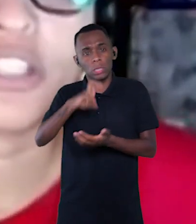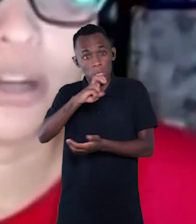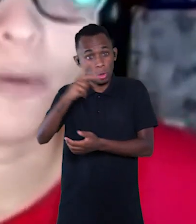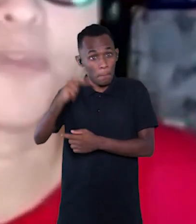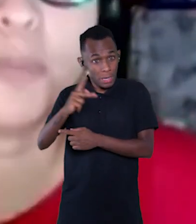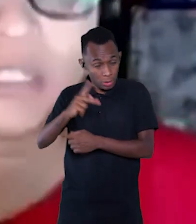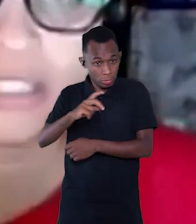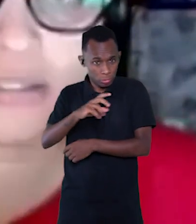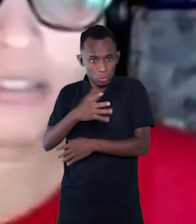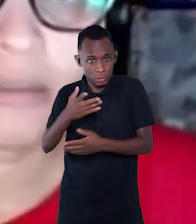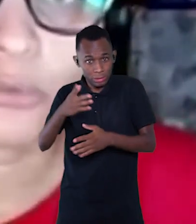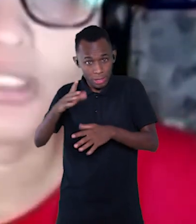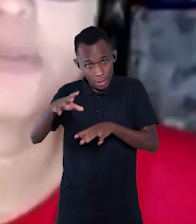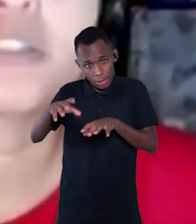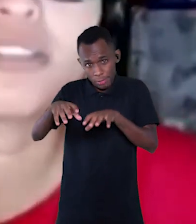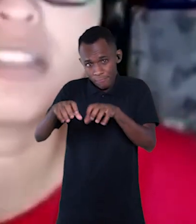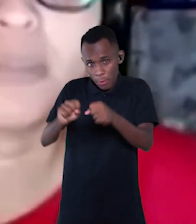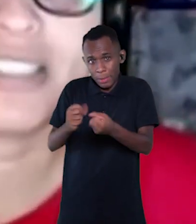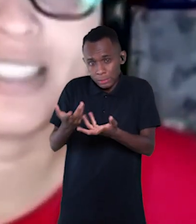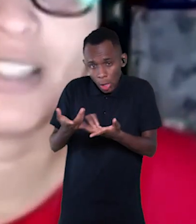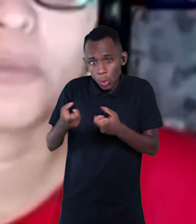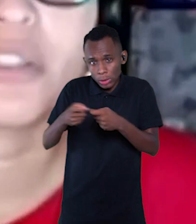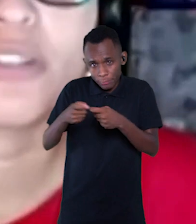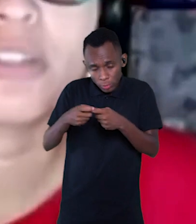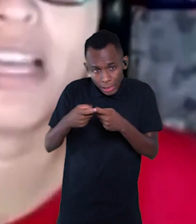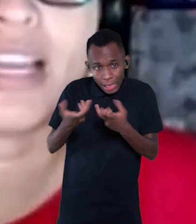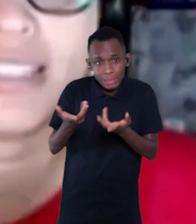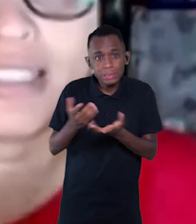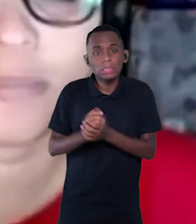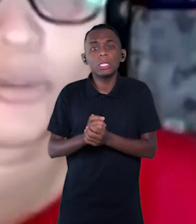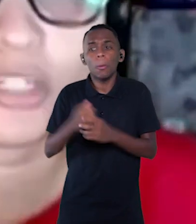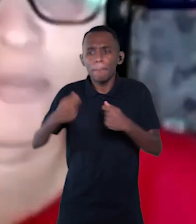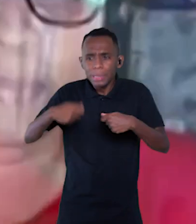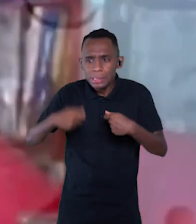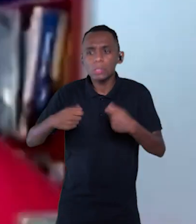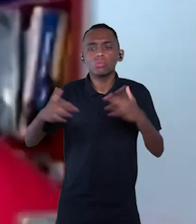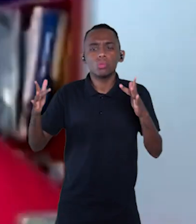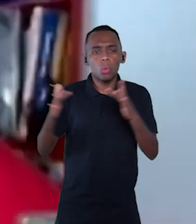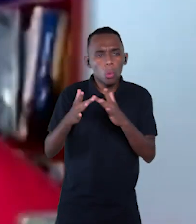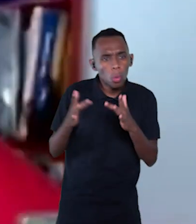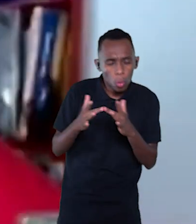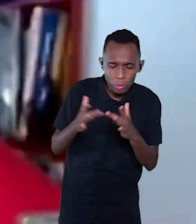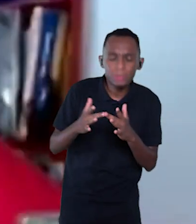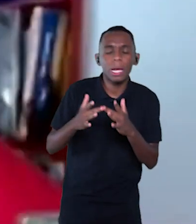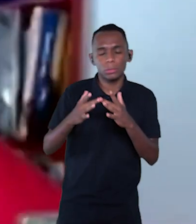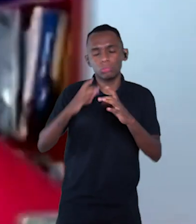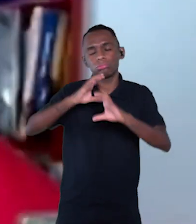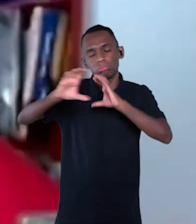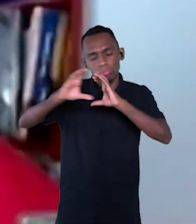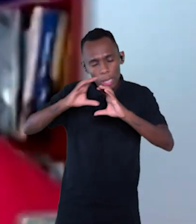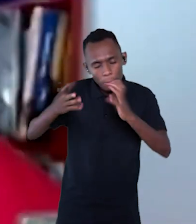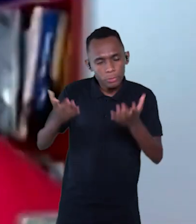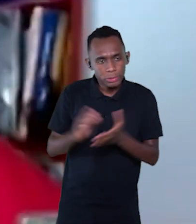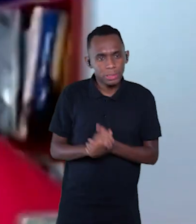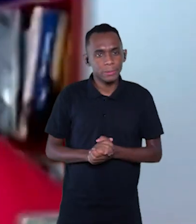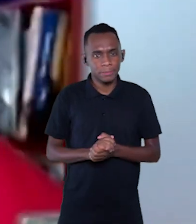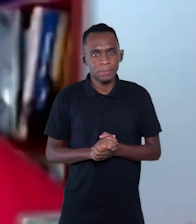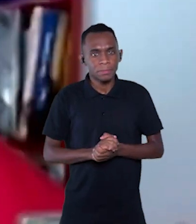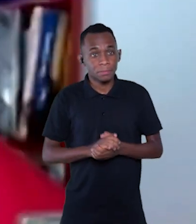que eu falei, gente, não, eu preciso da música, eu preciso da medicina, eu preciso ter sabedoria para poder conciliar.